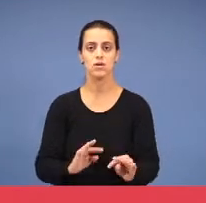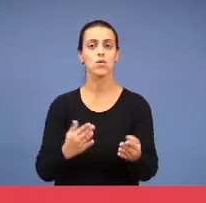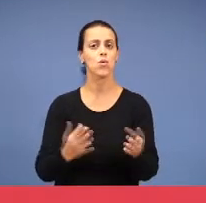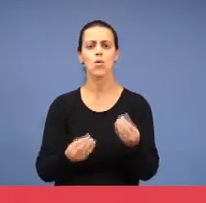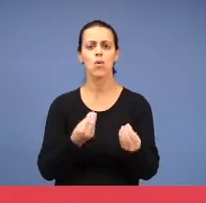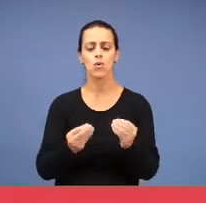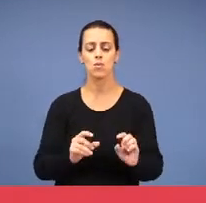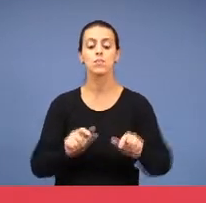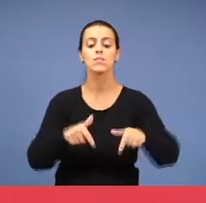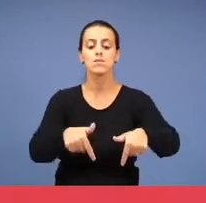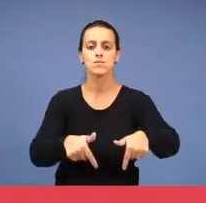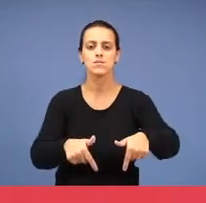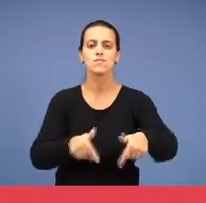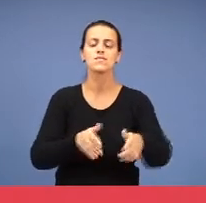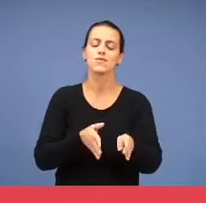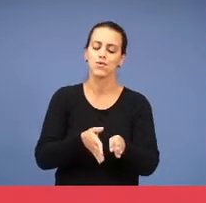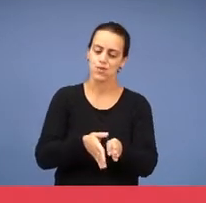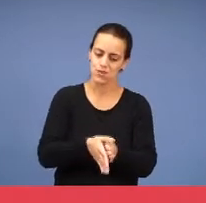Espírito de conselho.